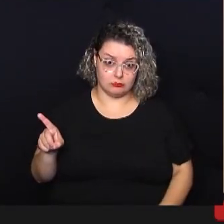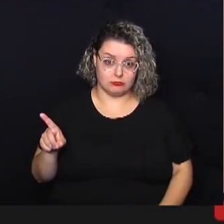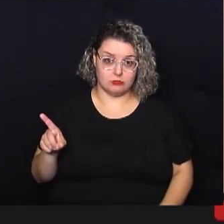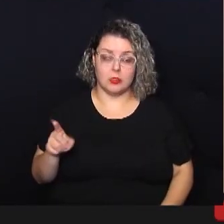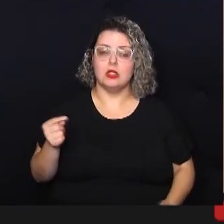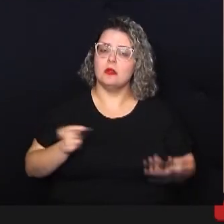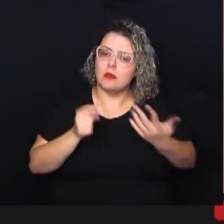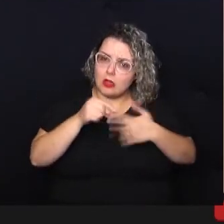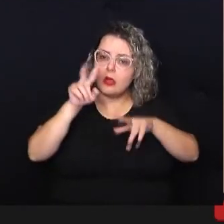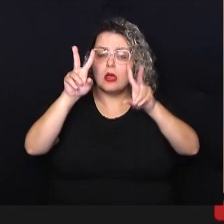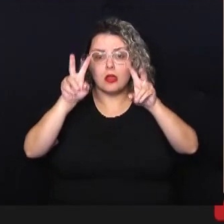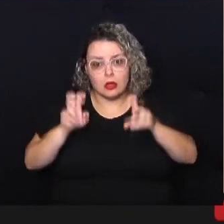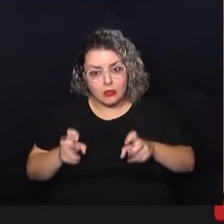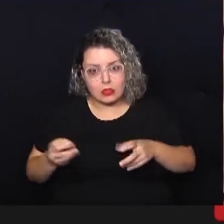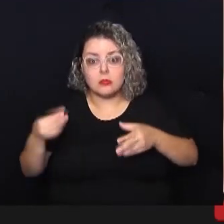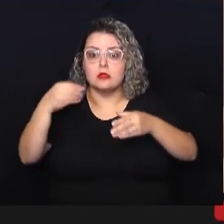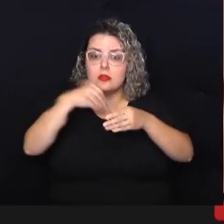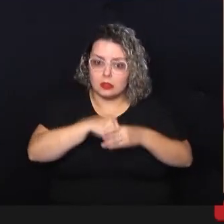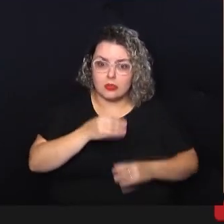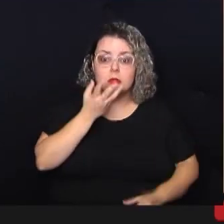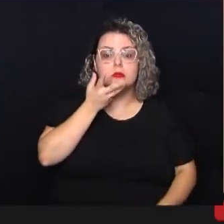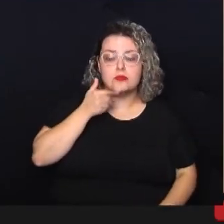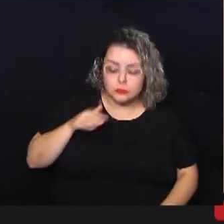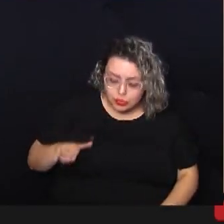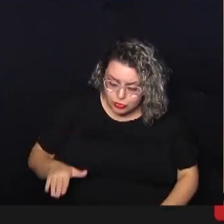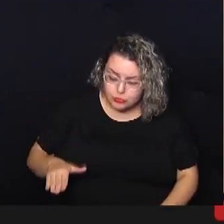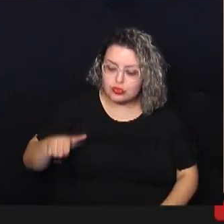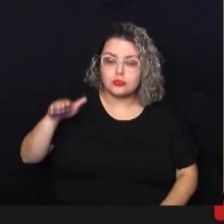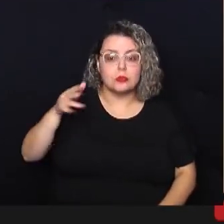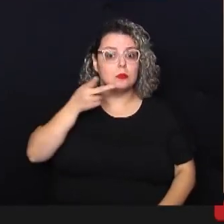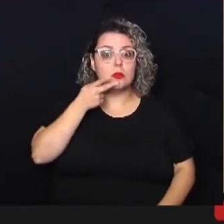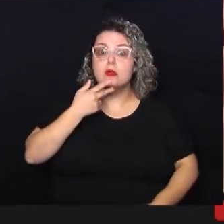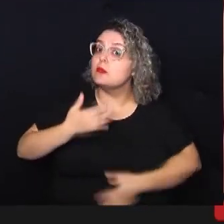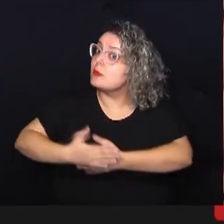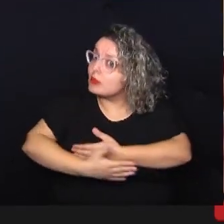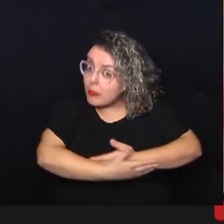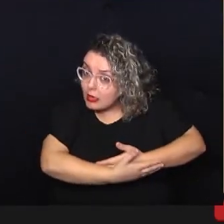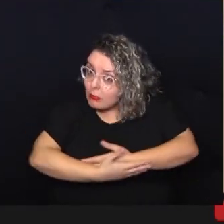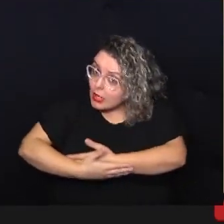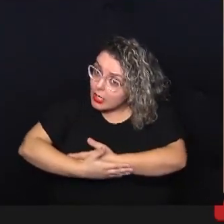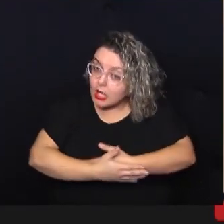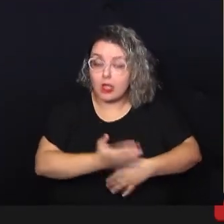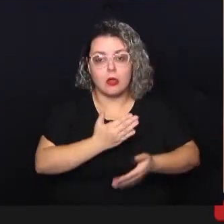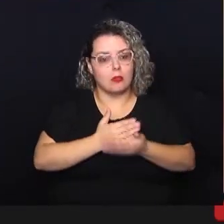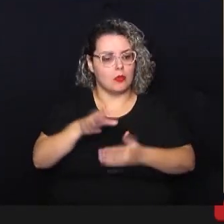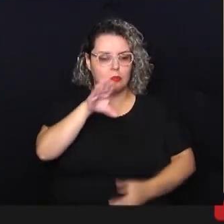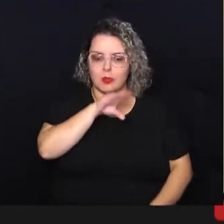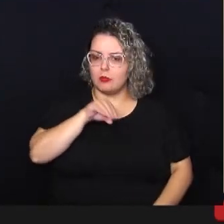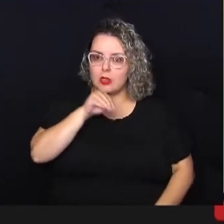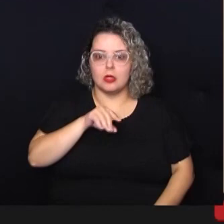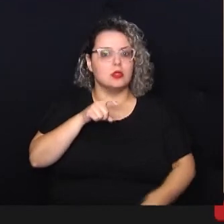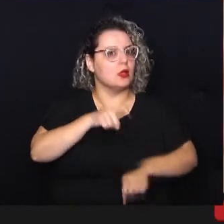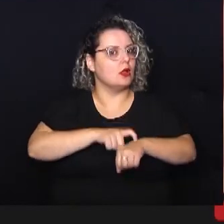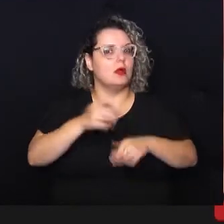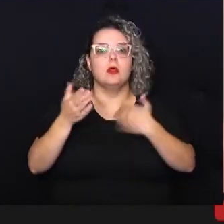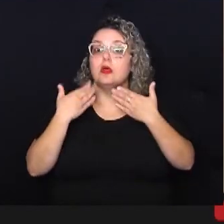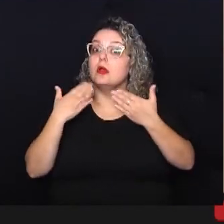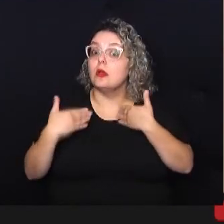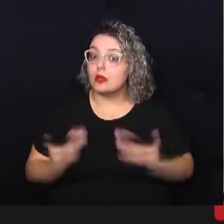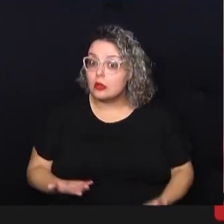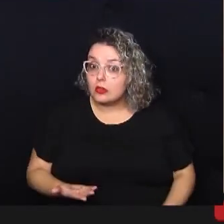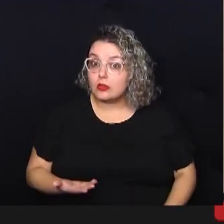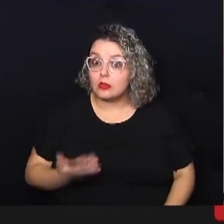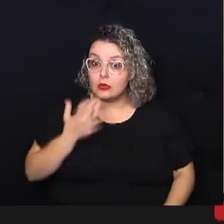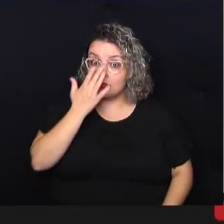esses assuntos que são introduzidos desde pequenininhos, estou falando bebezinho mesmo, começou a falar, já é hora de conversar, que